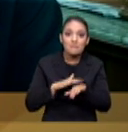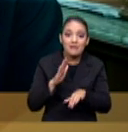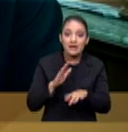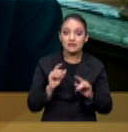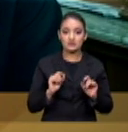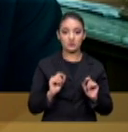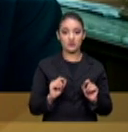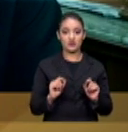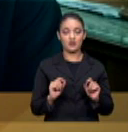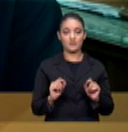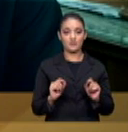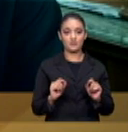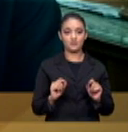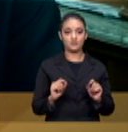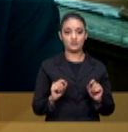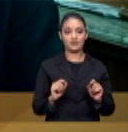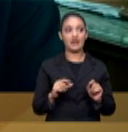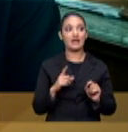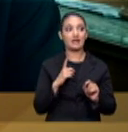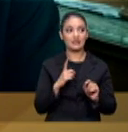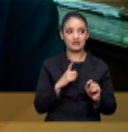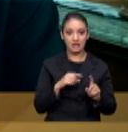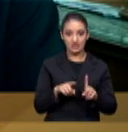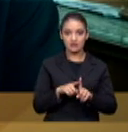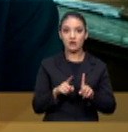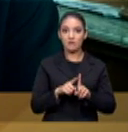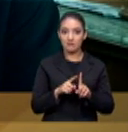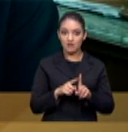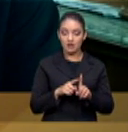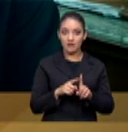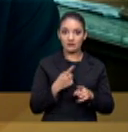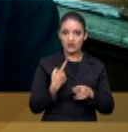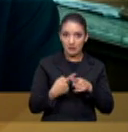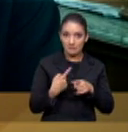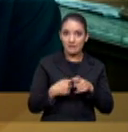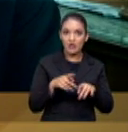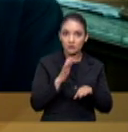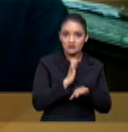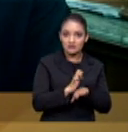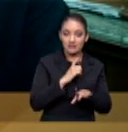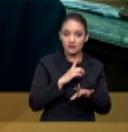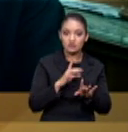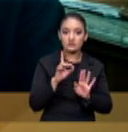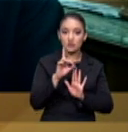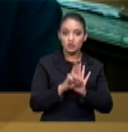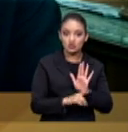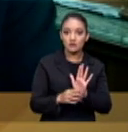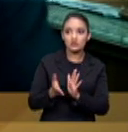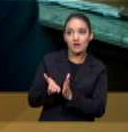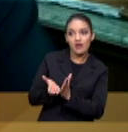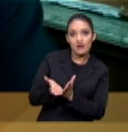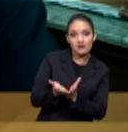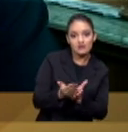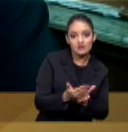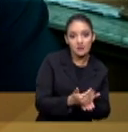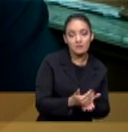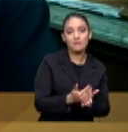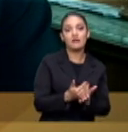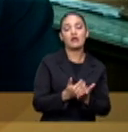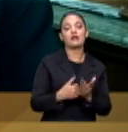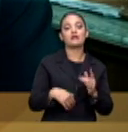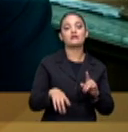que seja reconhecido o direito dos estados relativamente a essa